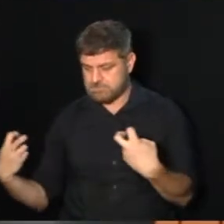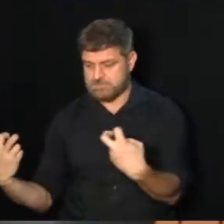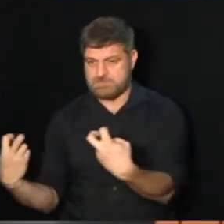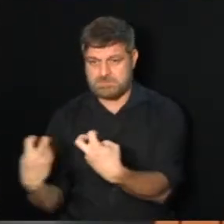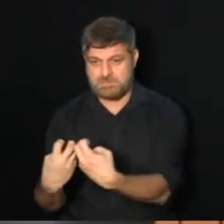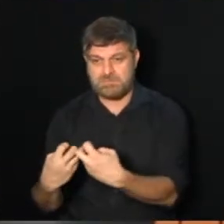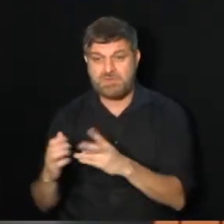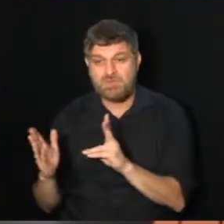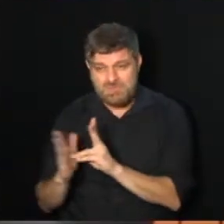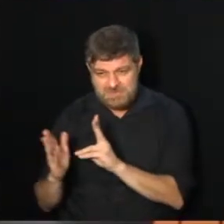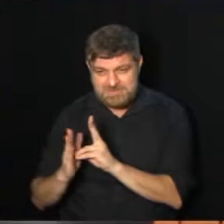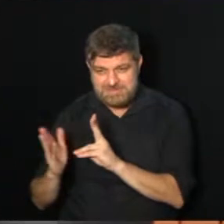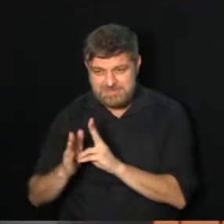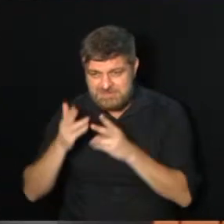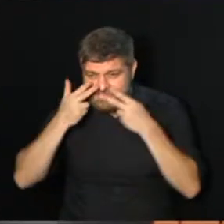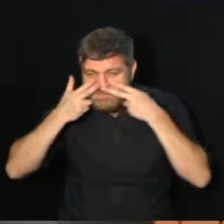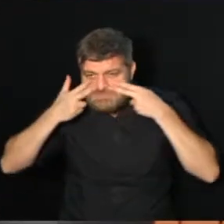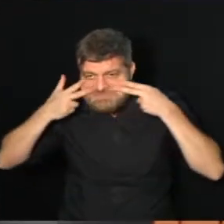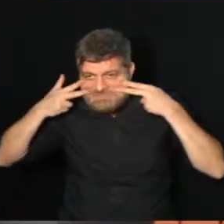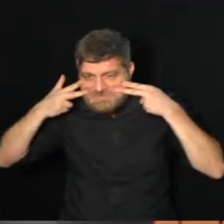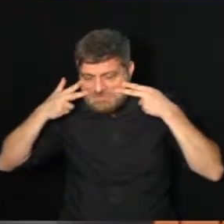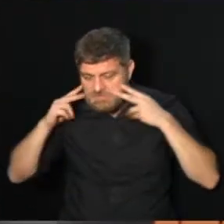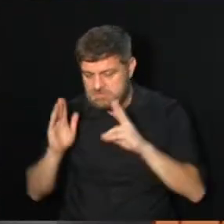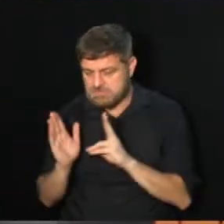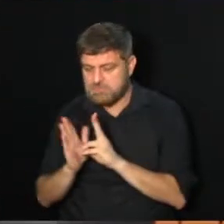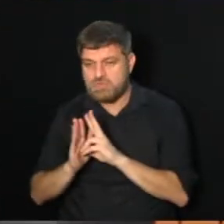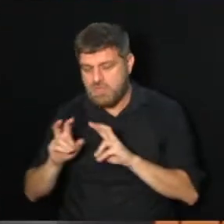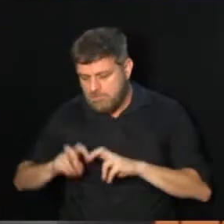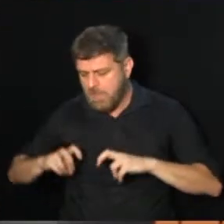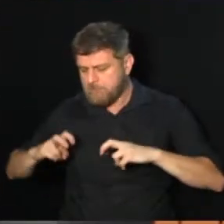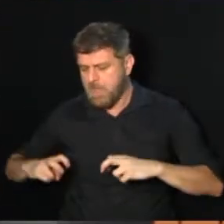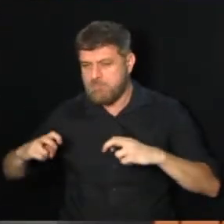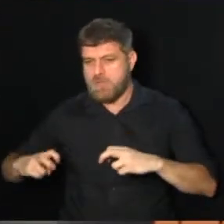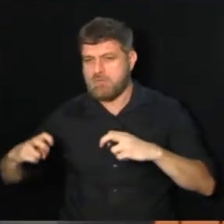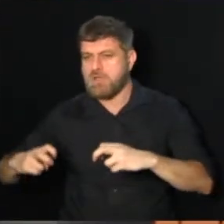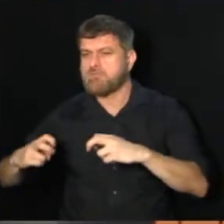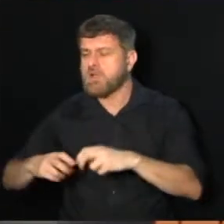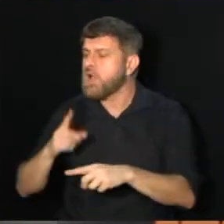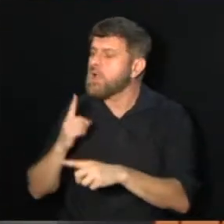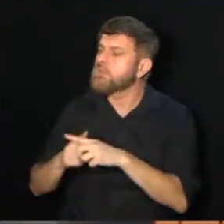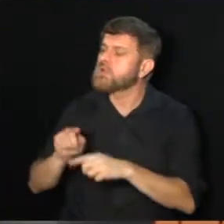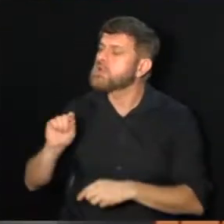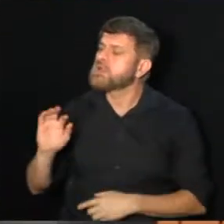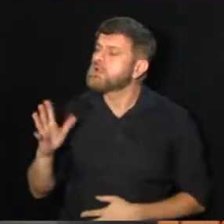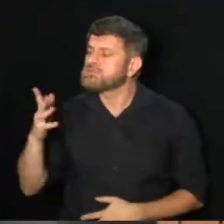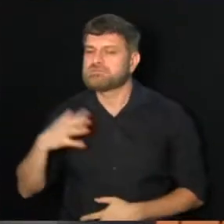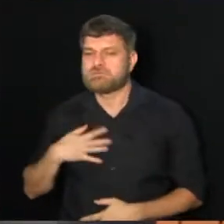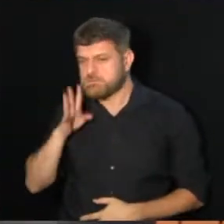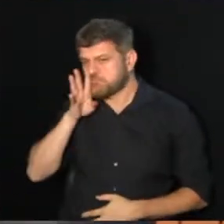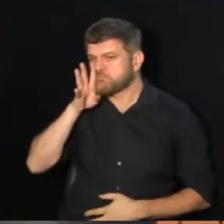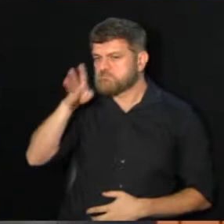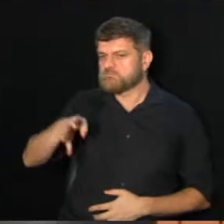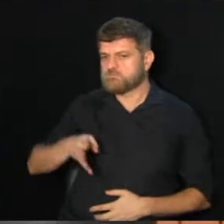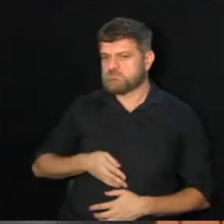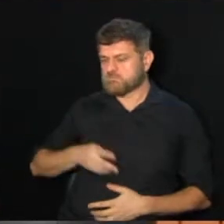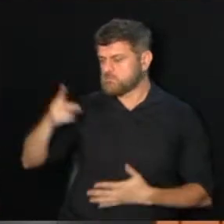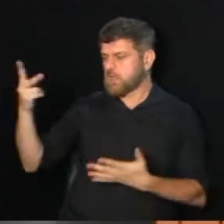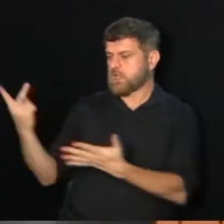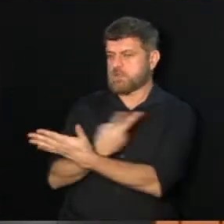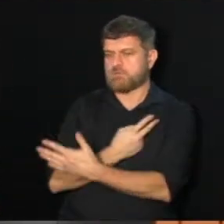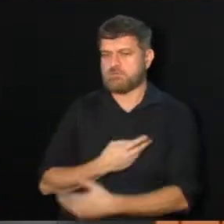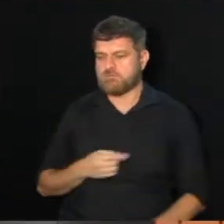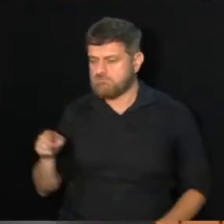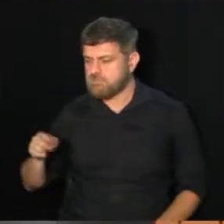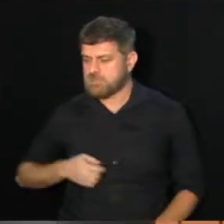conselhos tribais. Para quê? Qual o motivo daquilo? Não é simplesmente de estabelecer um conselho de